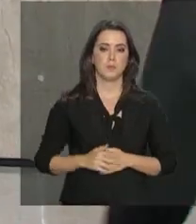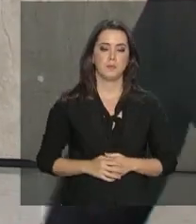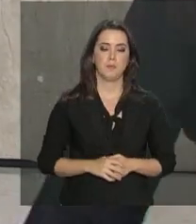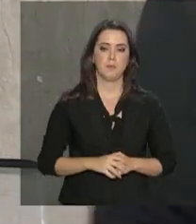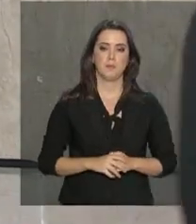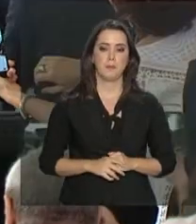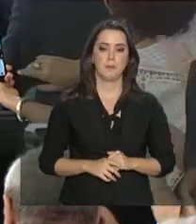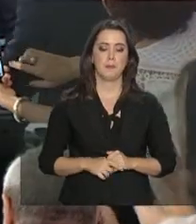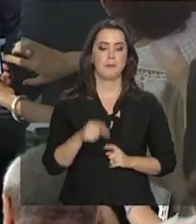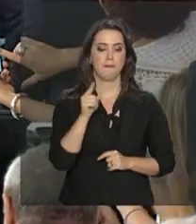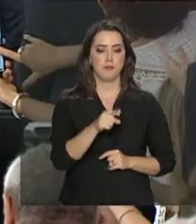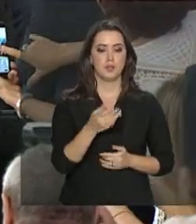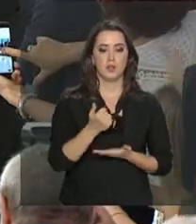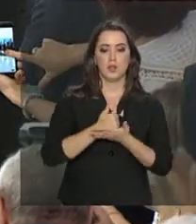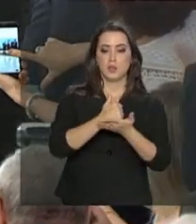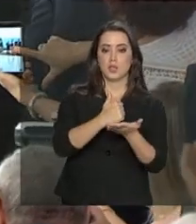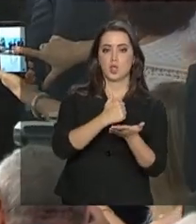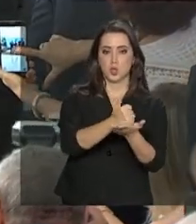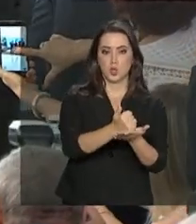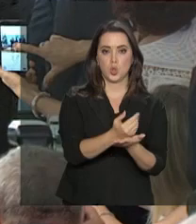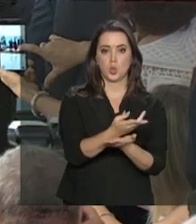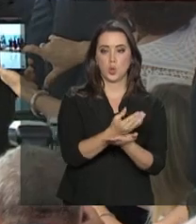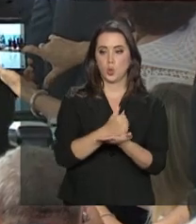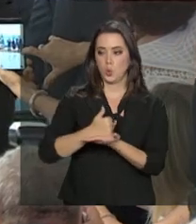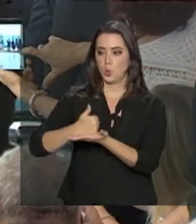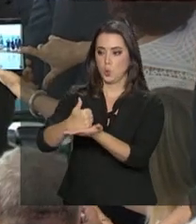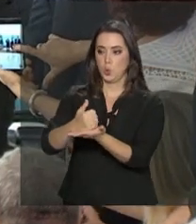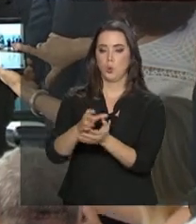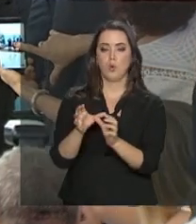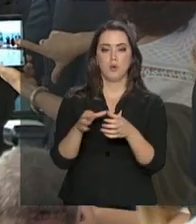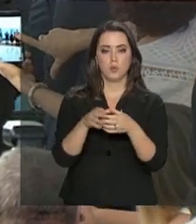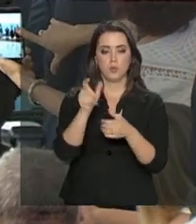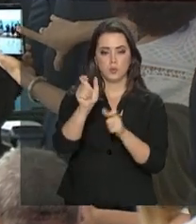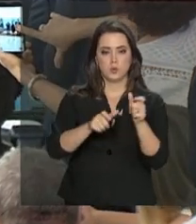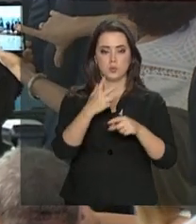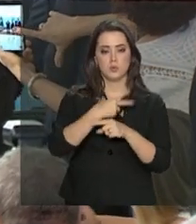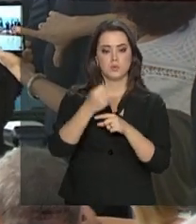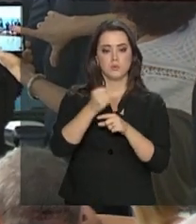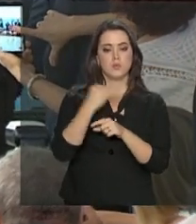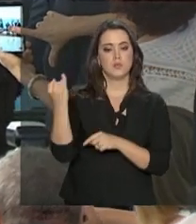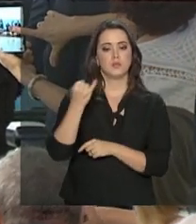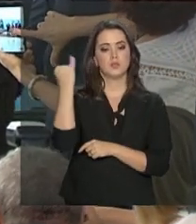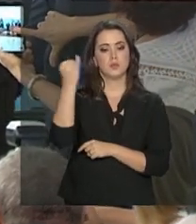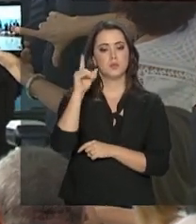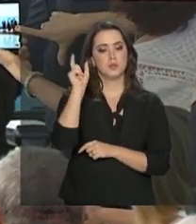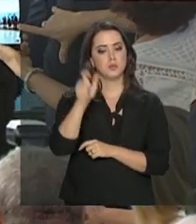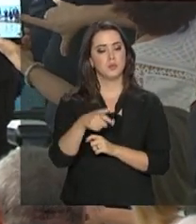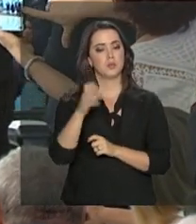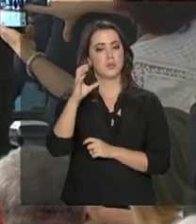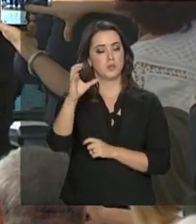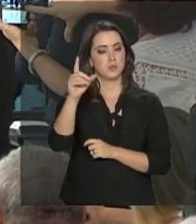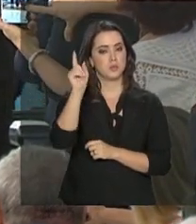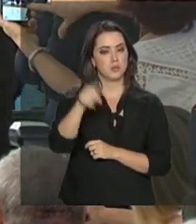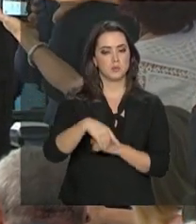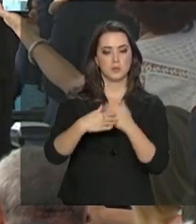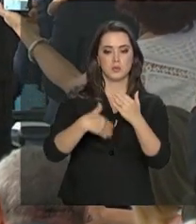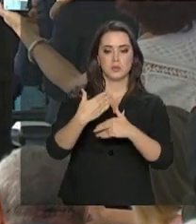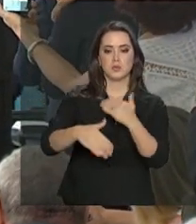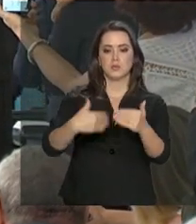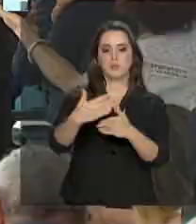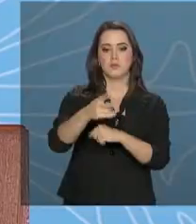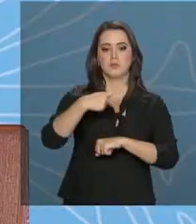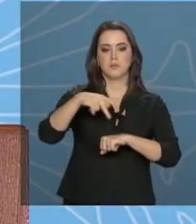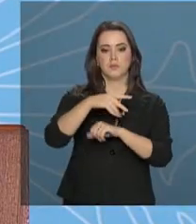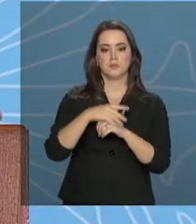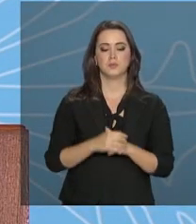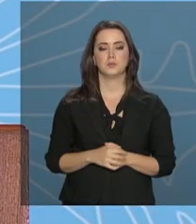Michel Temer entregou prêmios aos vencedores e destacou o papel da ciência e dos cientistas para o desenvolvimento do